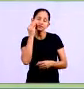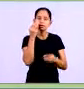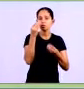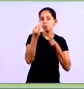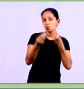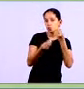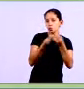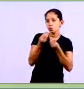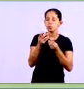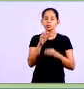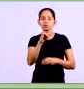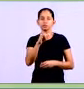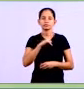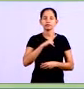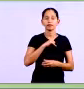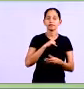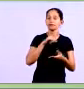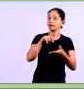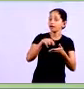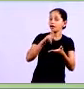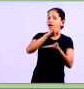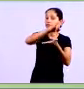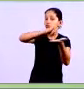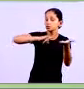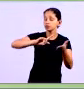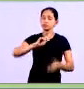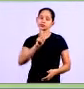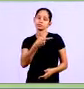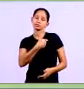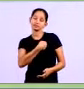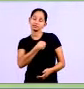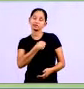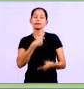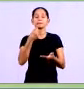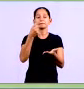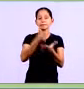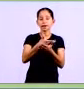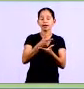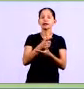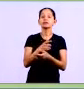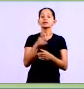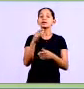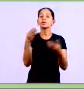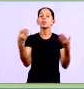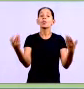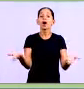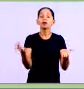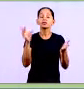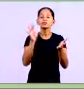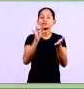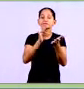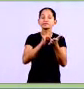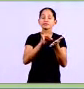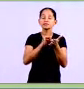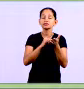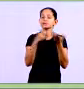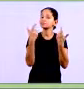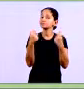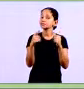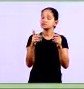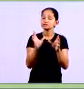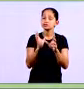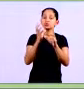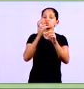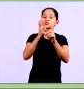É diferente aqui, ó, o valor destacado na nota fiscal e o valor pago em trânsito tem que ser agregado ou